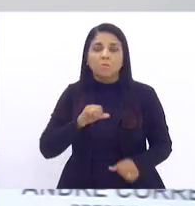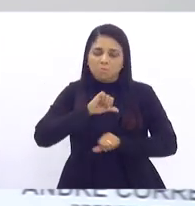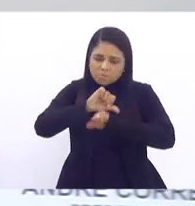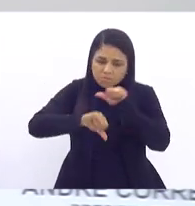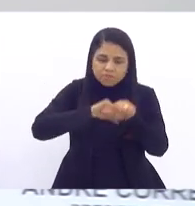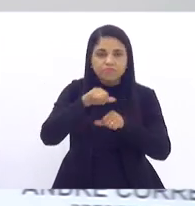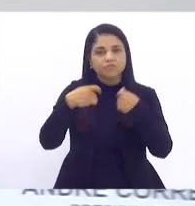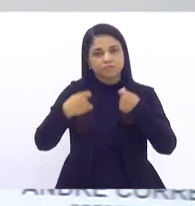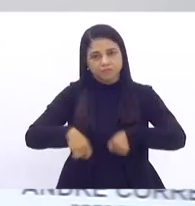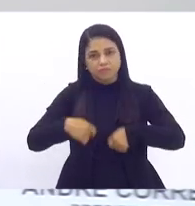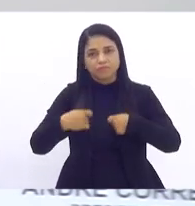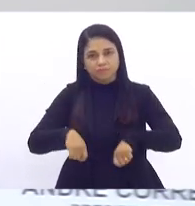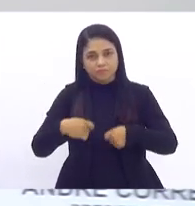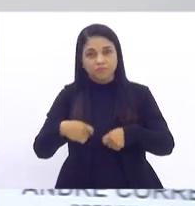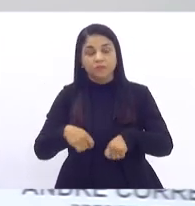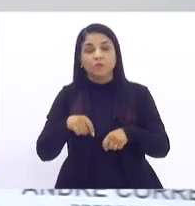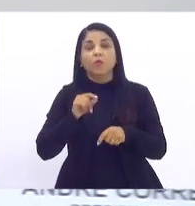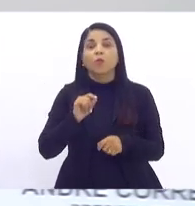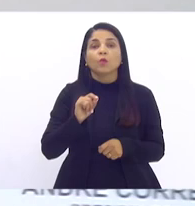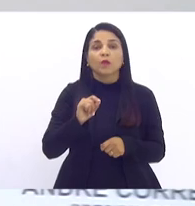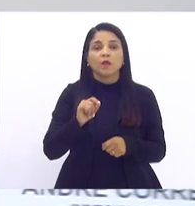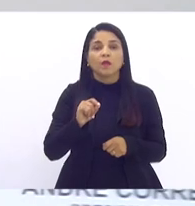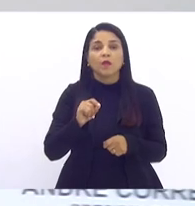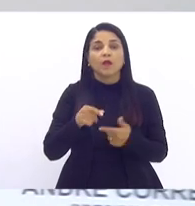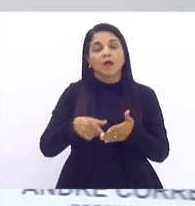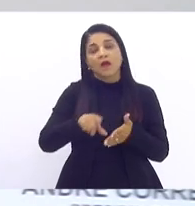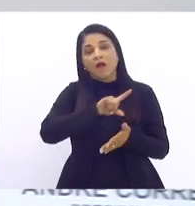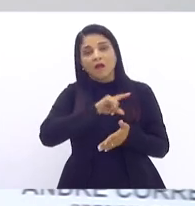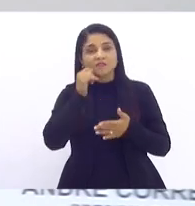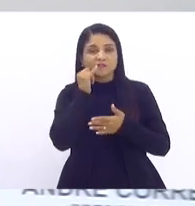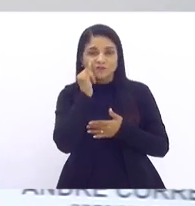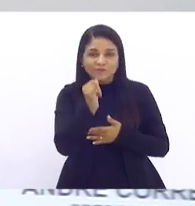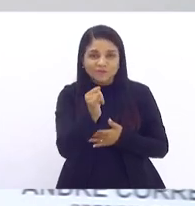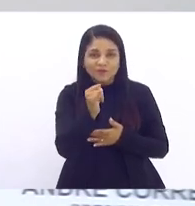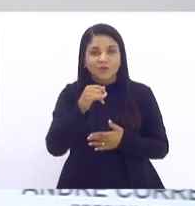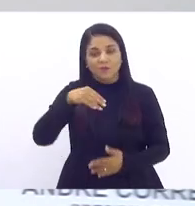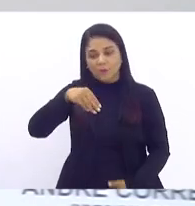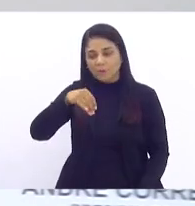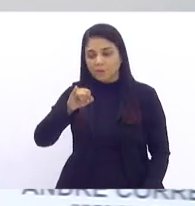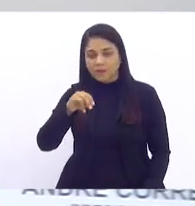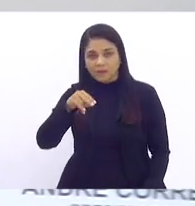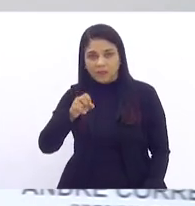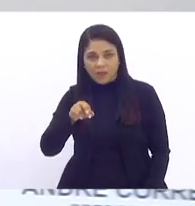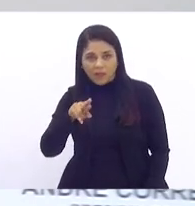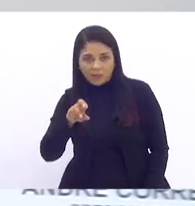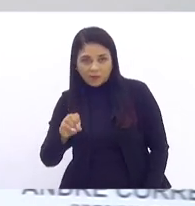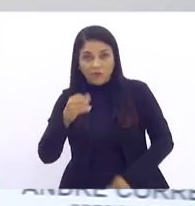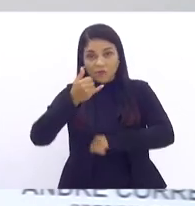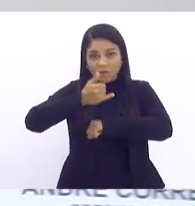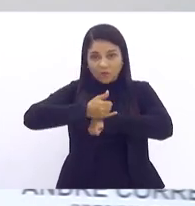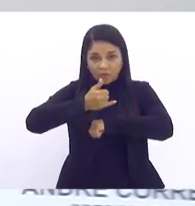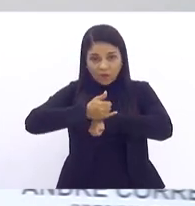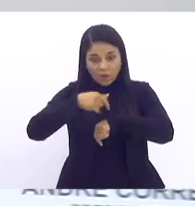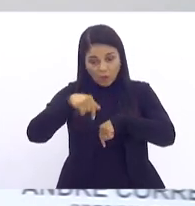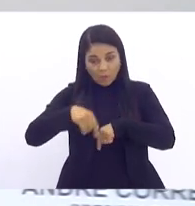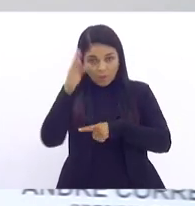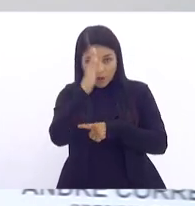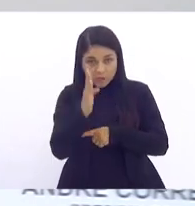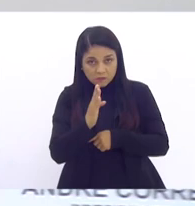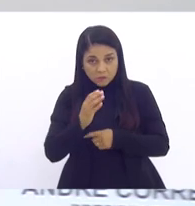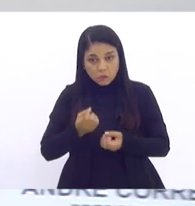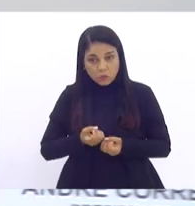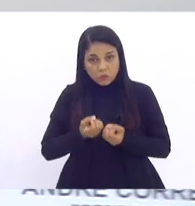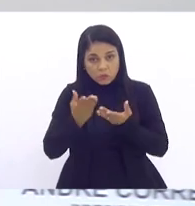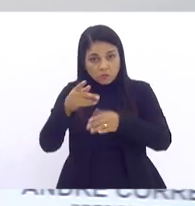modificado e a modificação disso é aquilo que eu falei no minério de ferro é um Brasil que é um grande espantador que me deve poderia estar produzindo aço